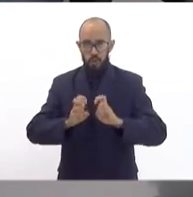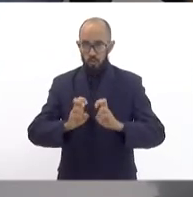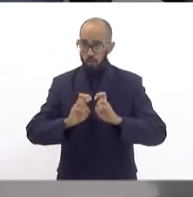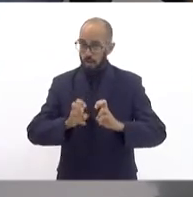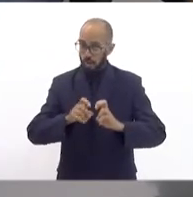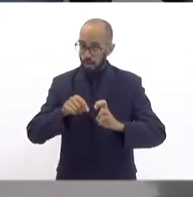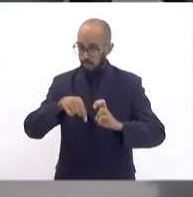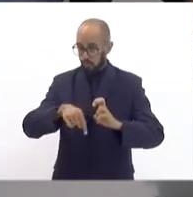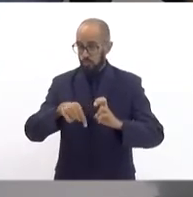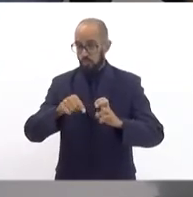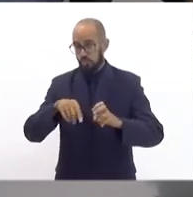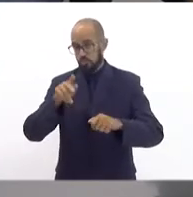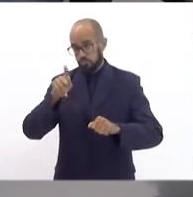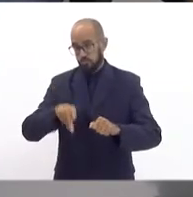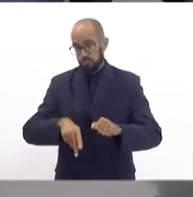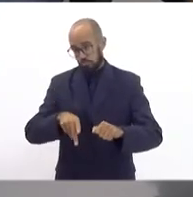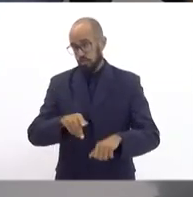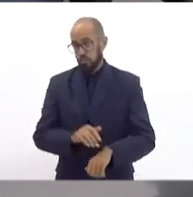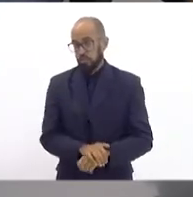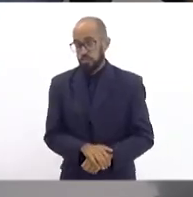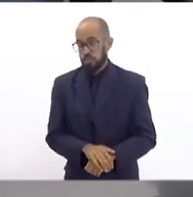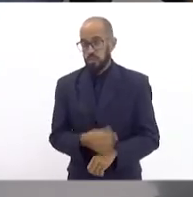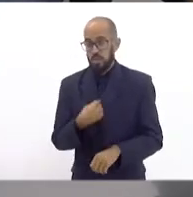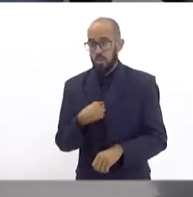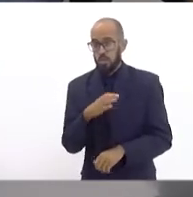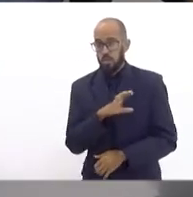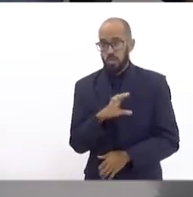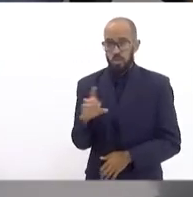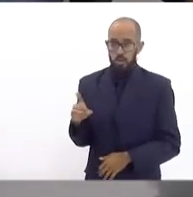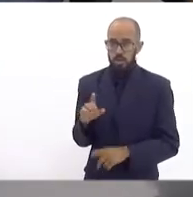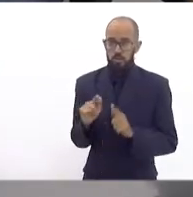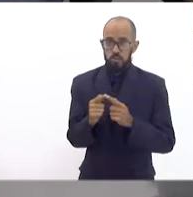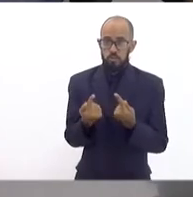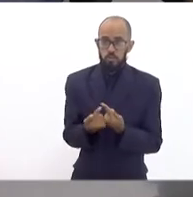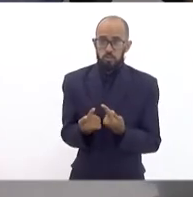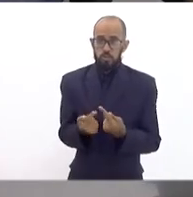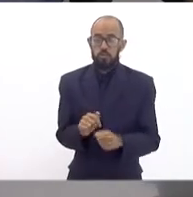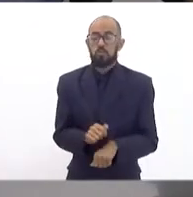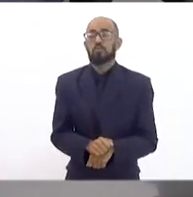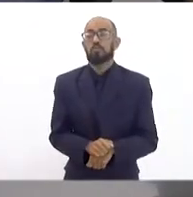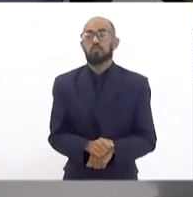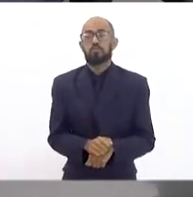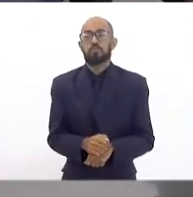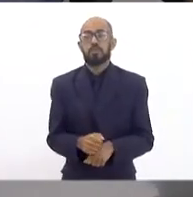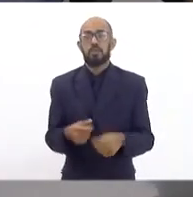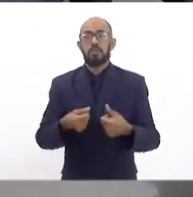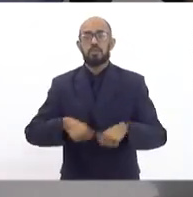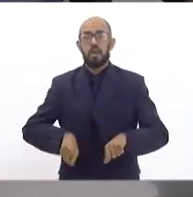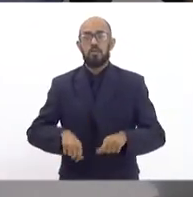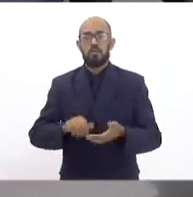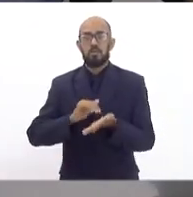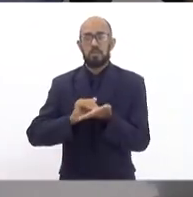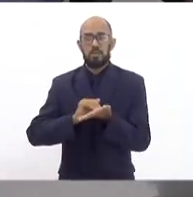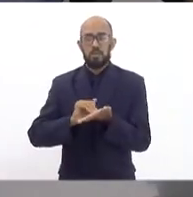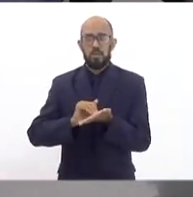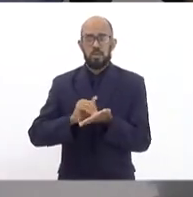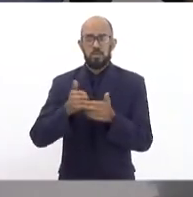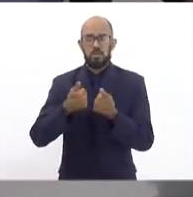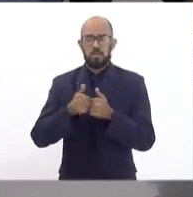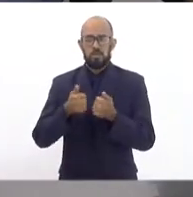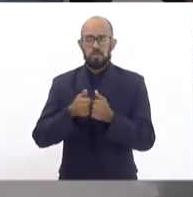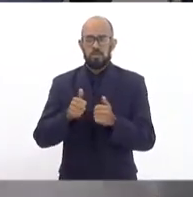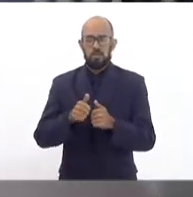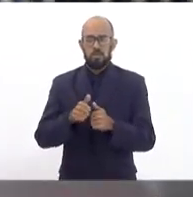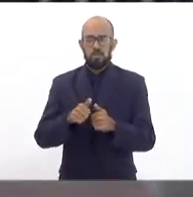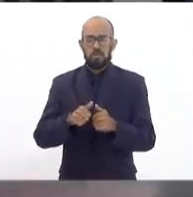trabalho, eu coordenei o grupo de trabalho. O grupo de trabalho, quem estava envolvido? A Secretaria de Transportes, né? A Raquel acho que